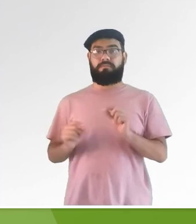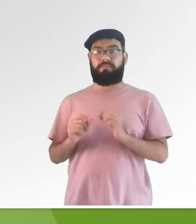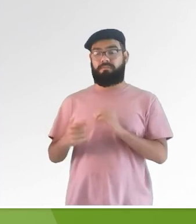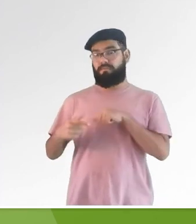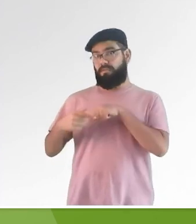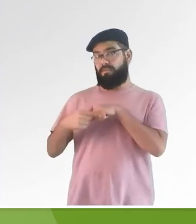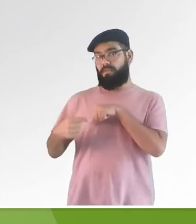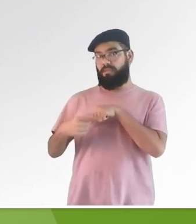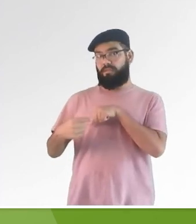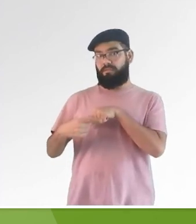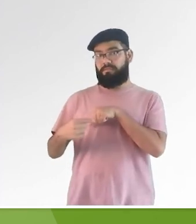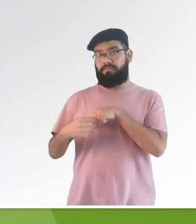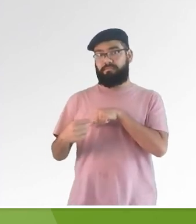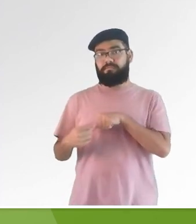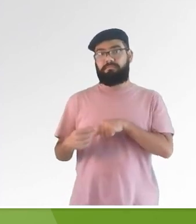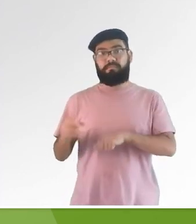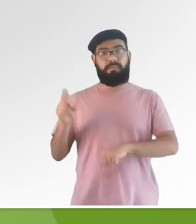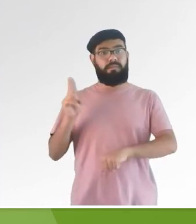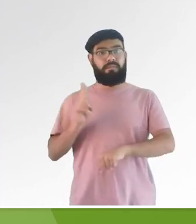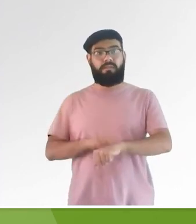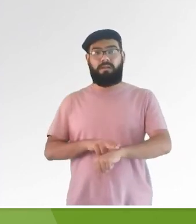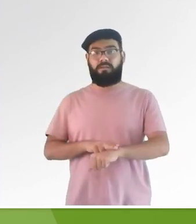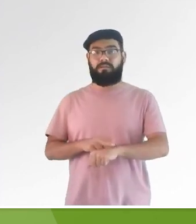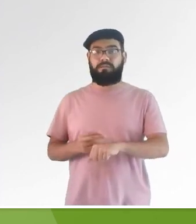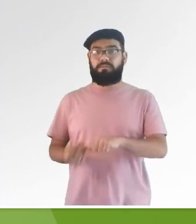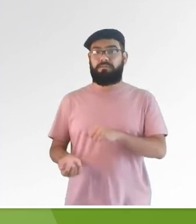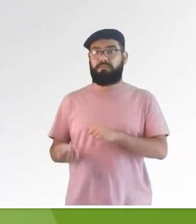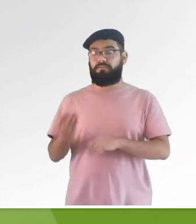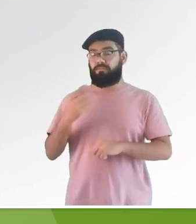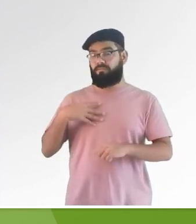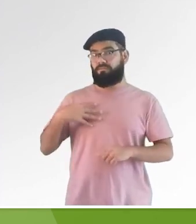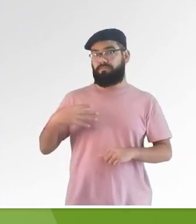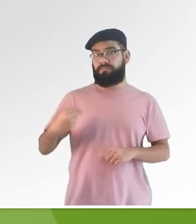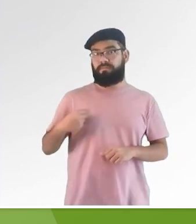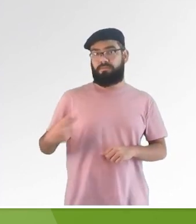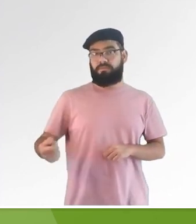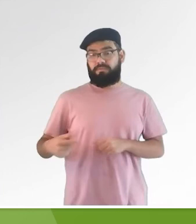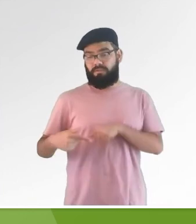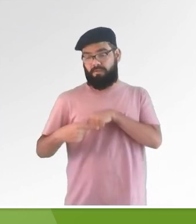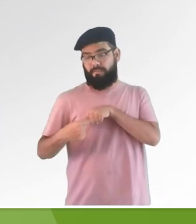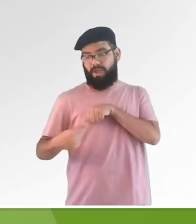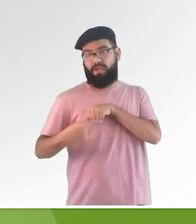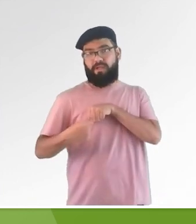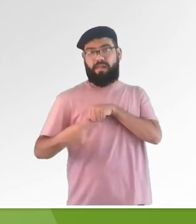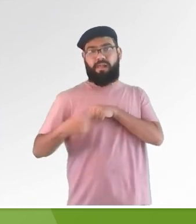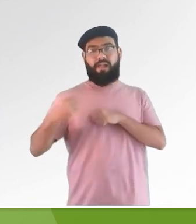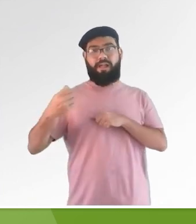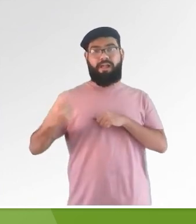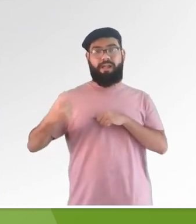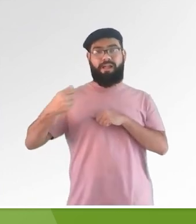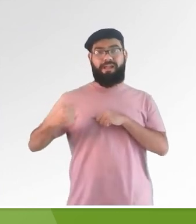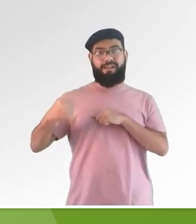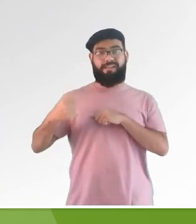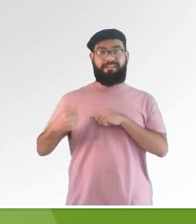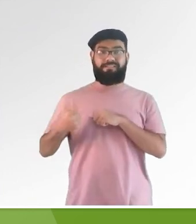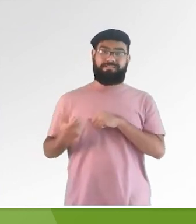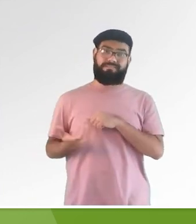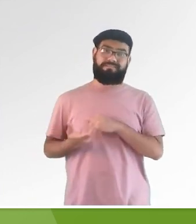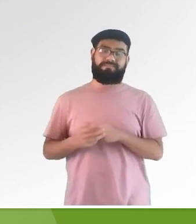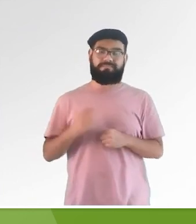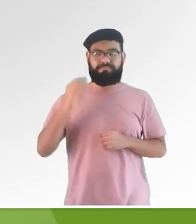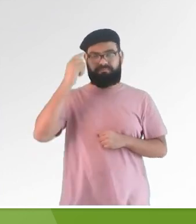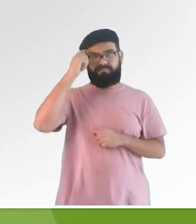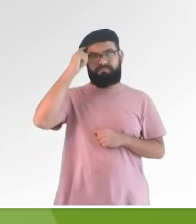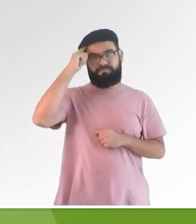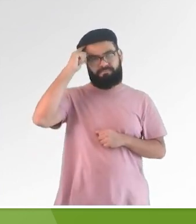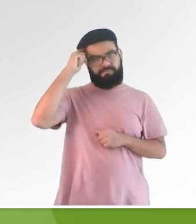no momento, né, da nutrição dos seus filhotes, elas produzem aí a substância que é o leite materno, que é muito